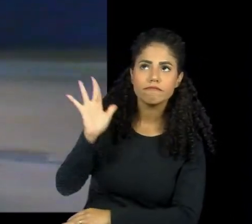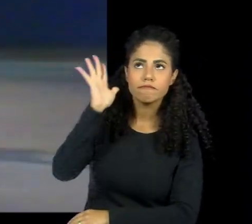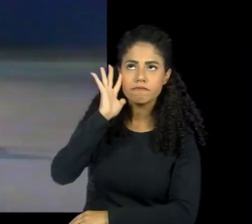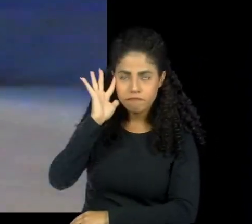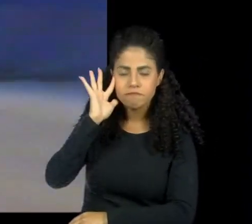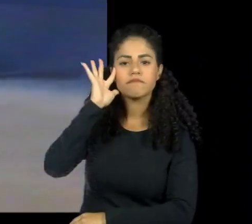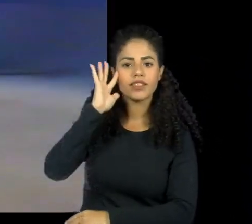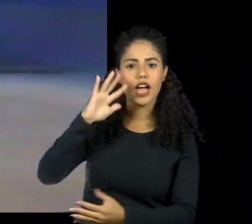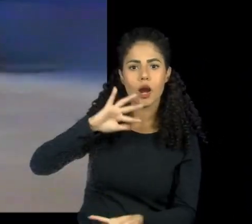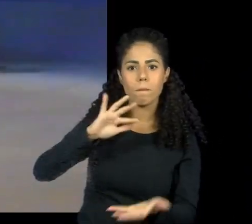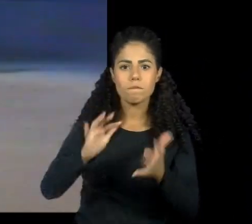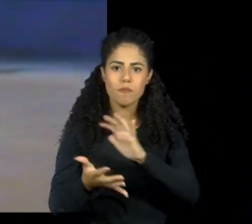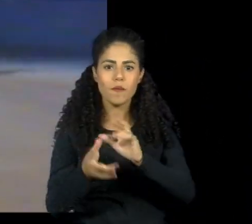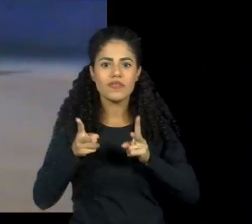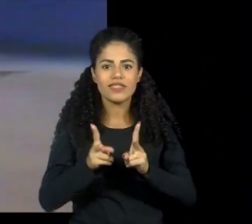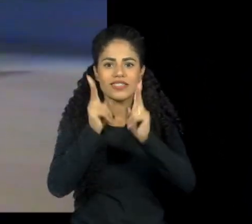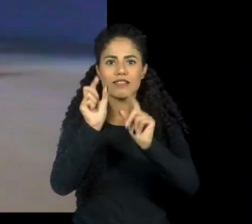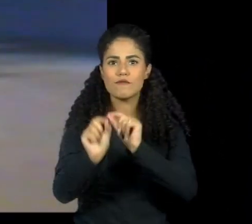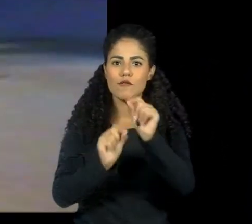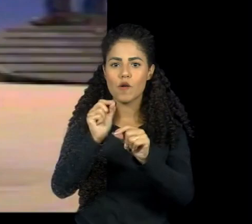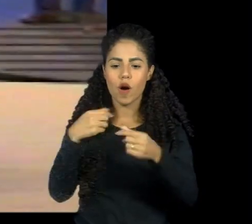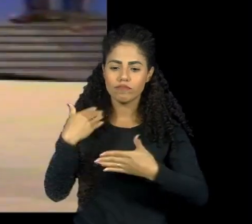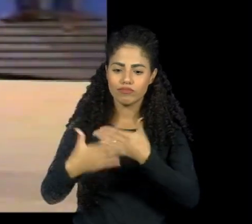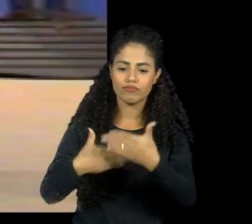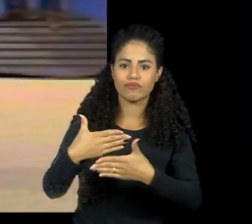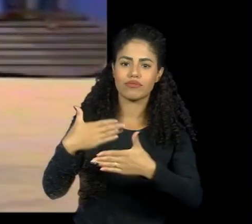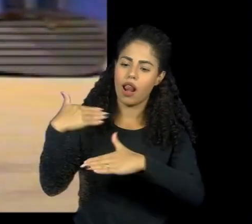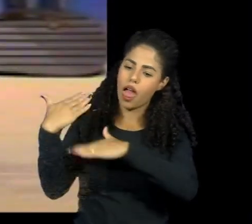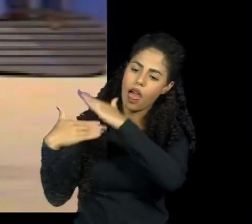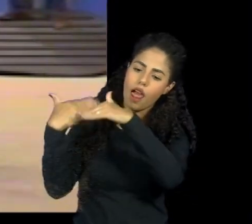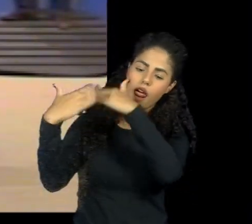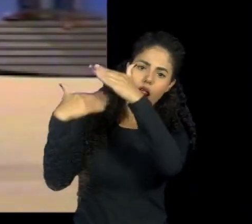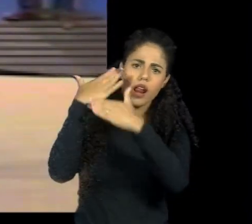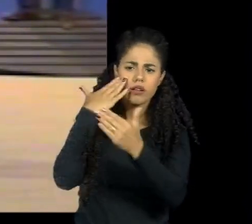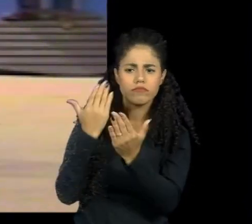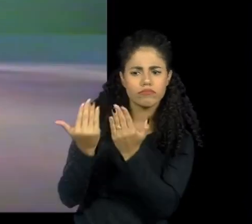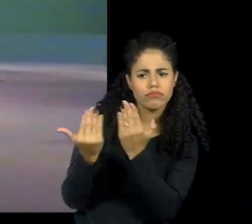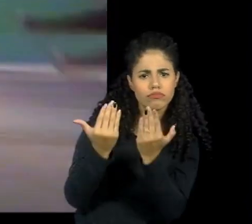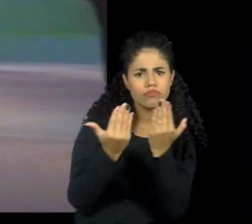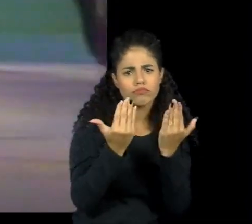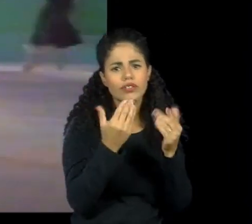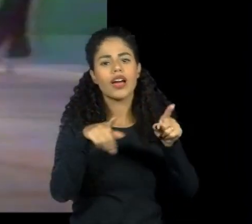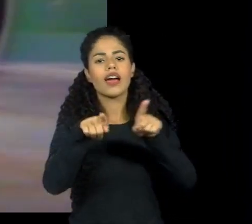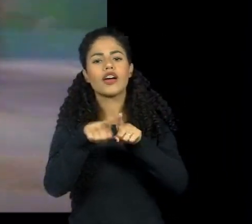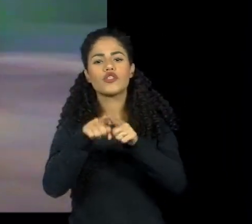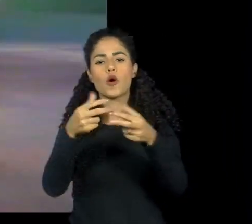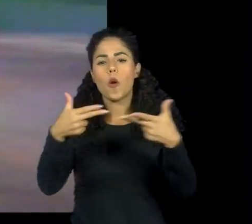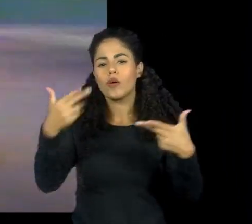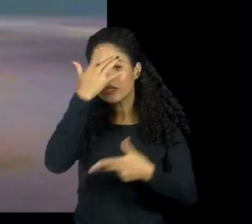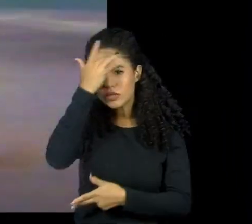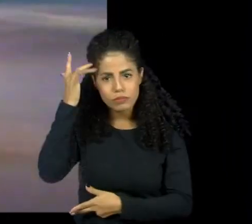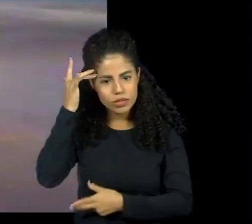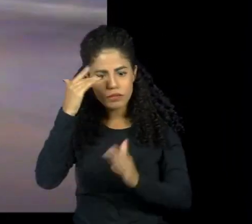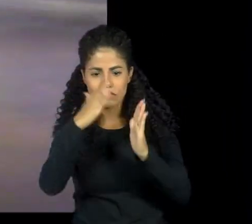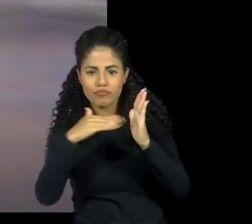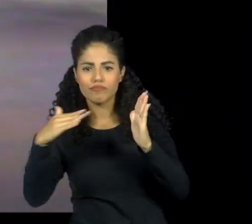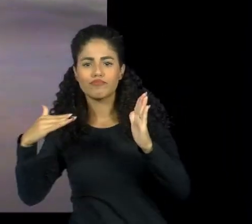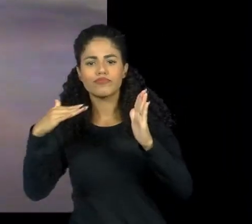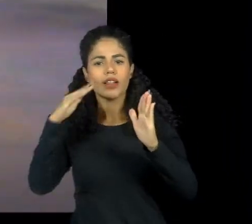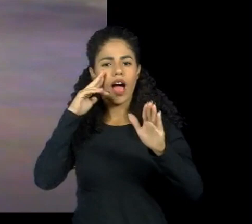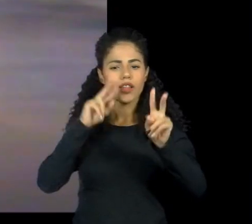revolução artística e é frequentemente comparada às obras de Picasso nas artes plásticas